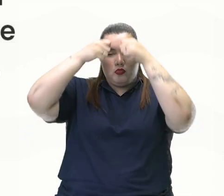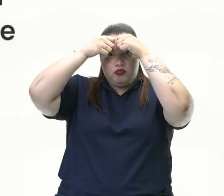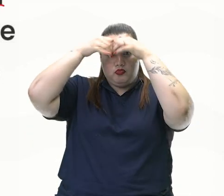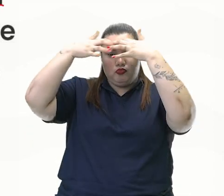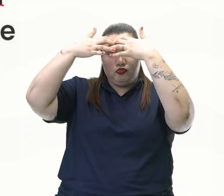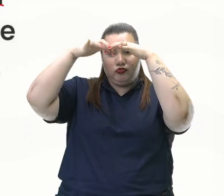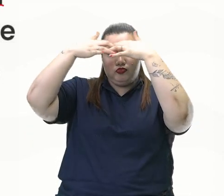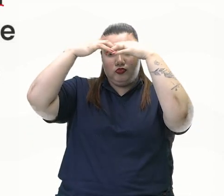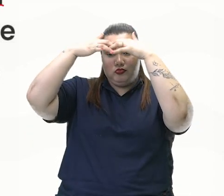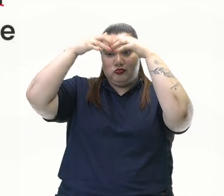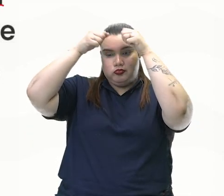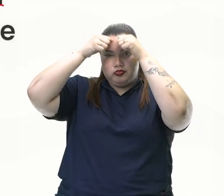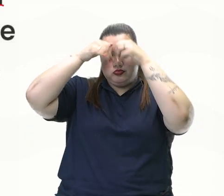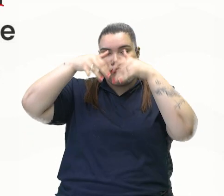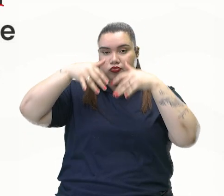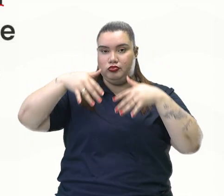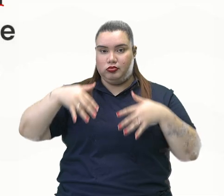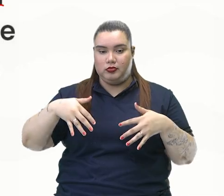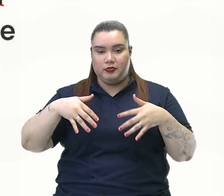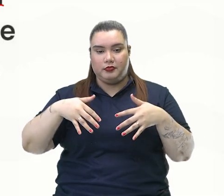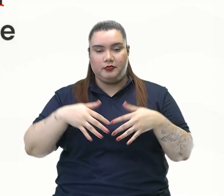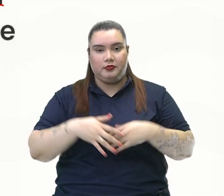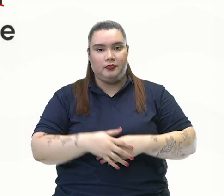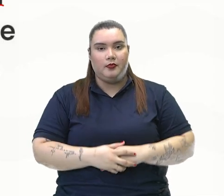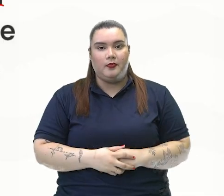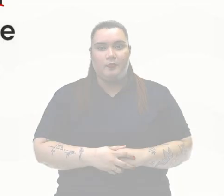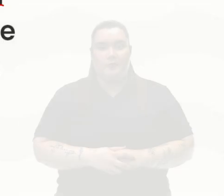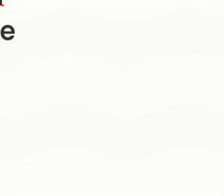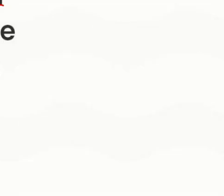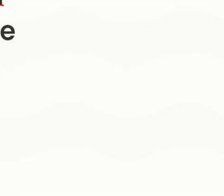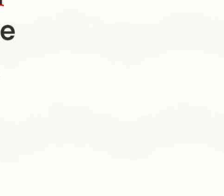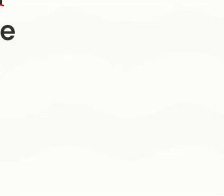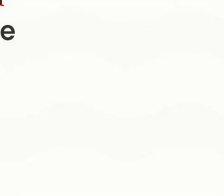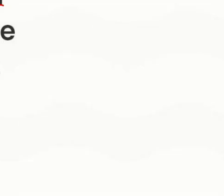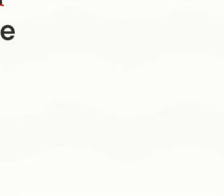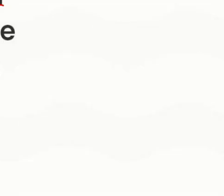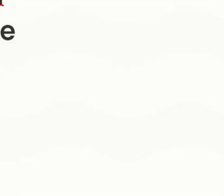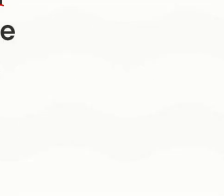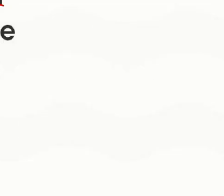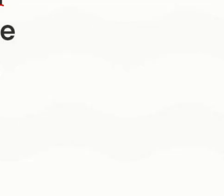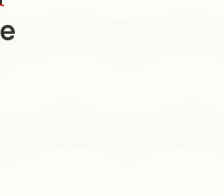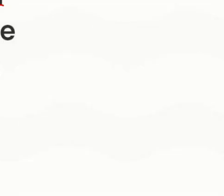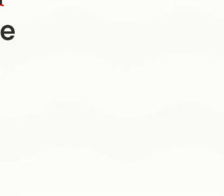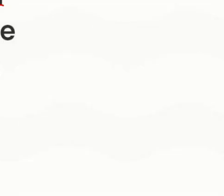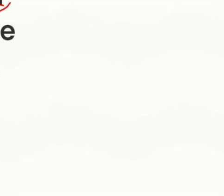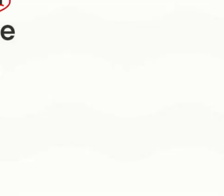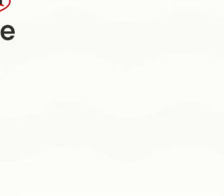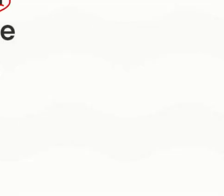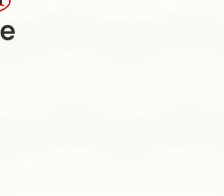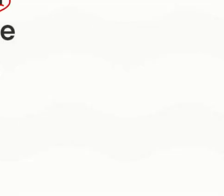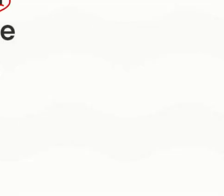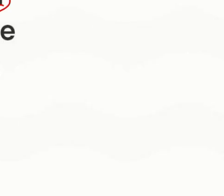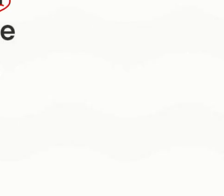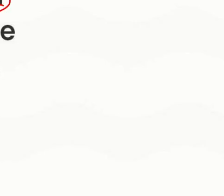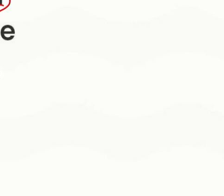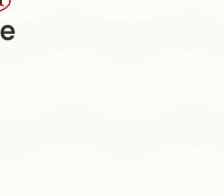no cérebro e nos nervos. A palavrinha, então, brain, significa cérebro, né? E aqui nós temos